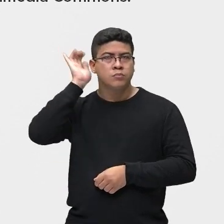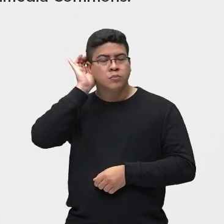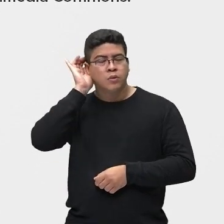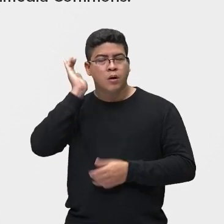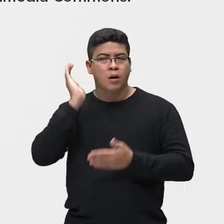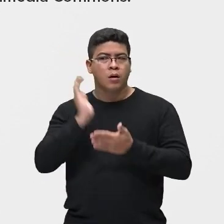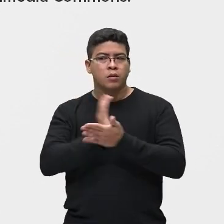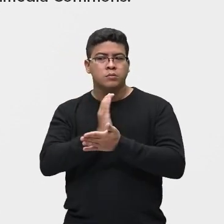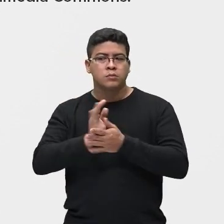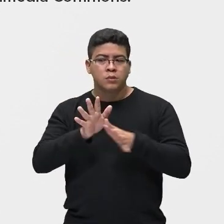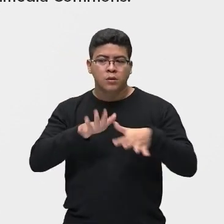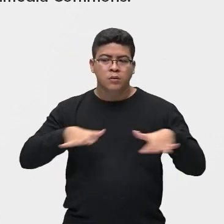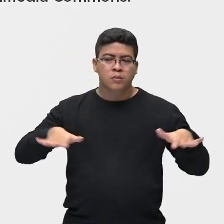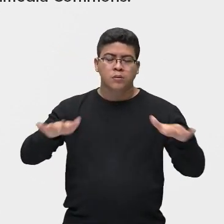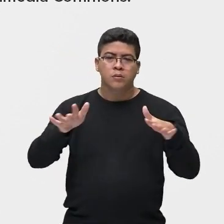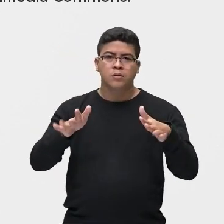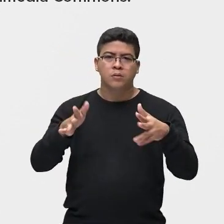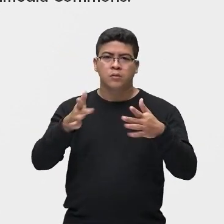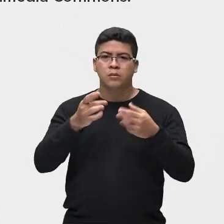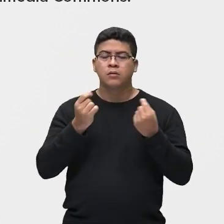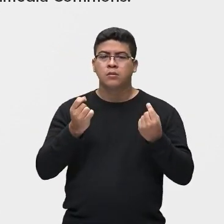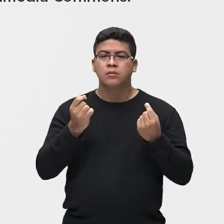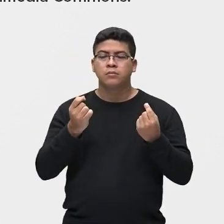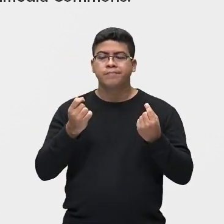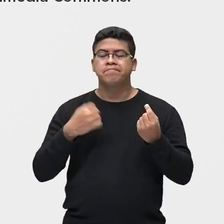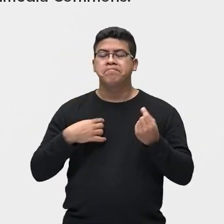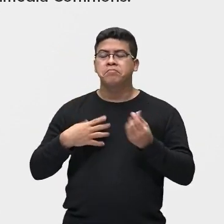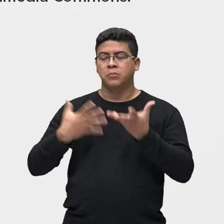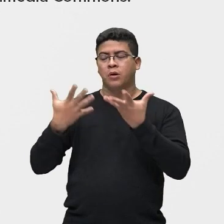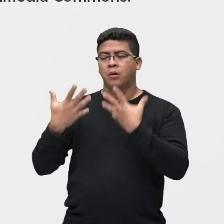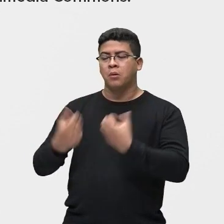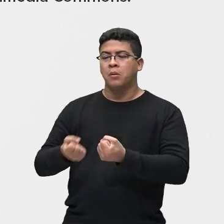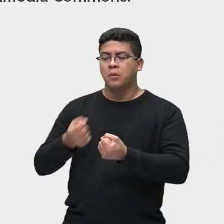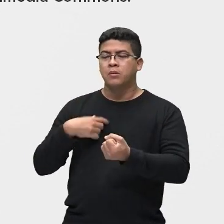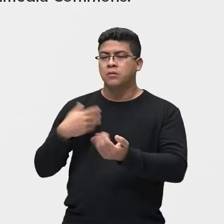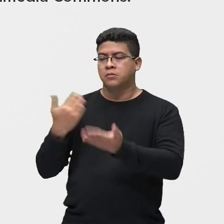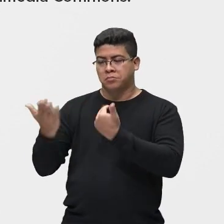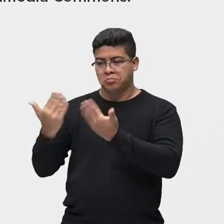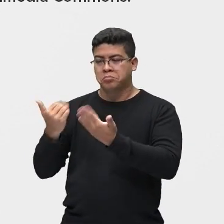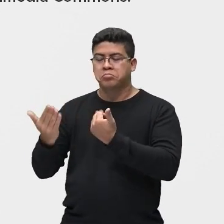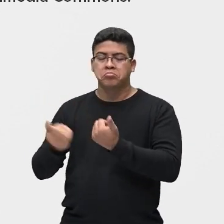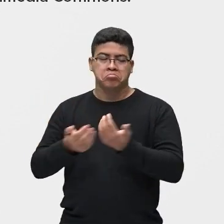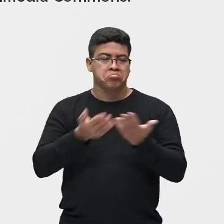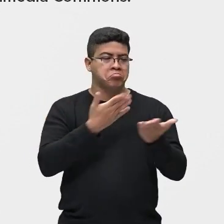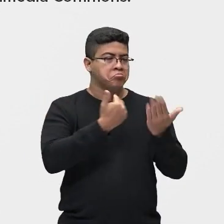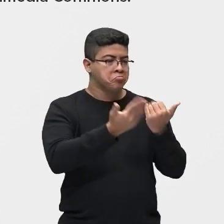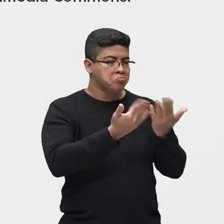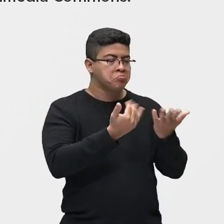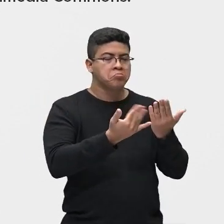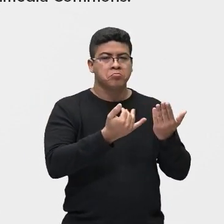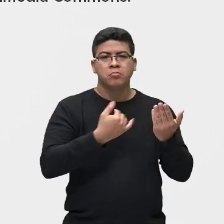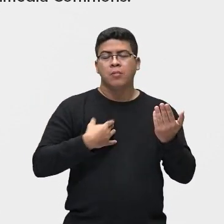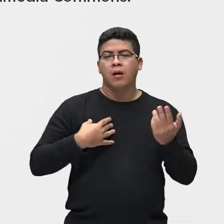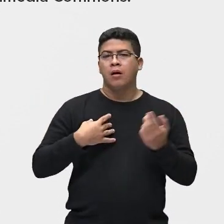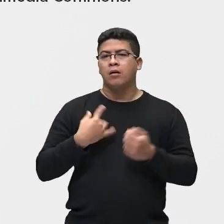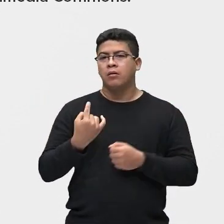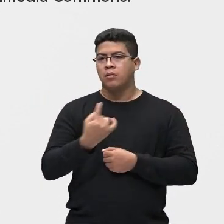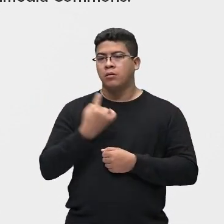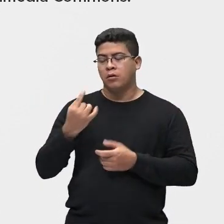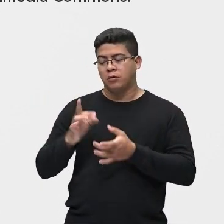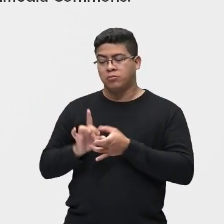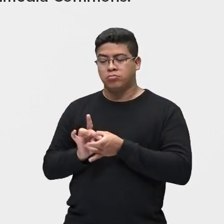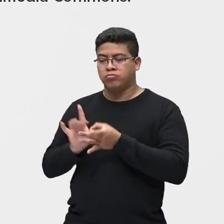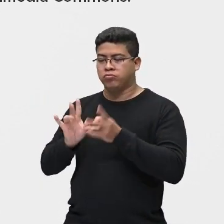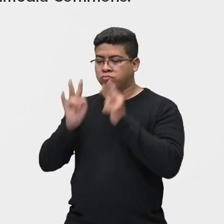pessoas e se colocou disponível. Nesta fundação lá, há pessoas que escutam o